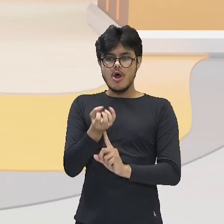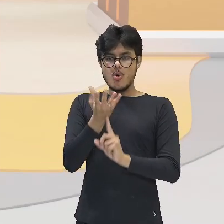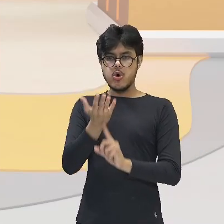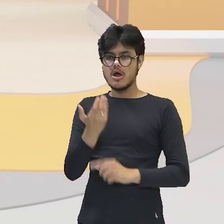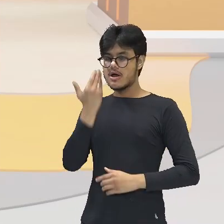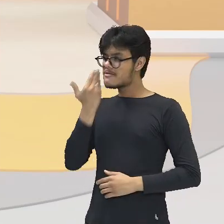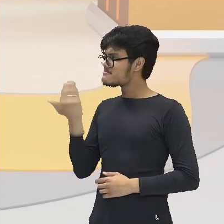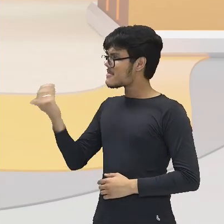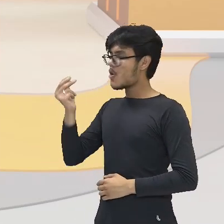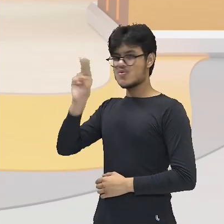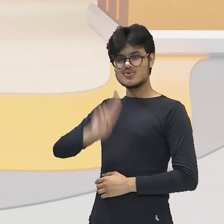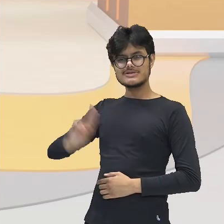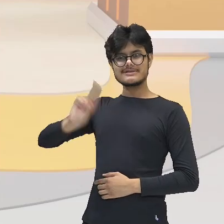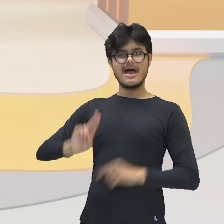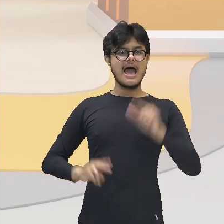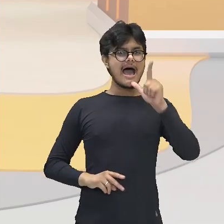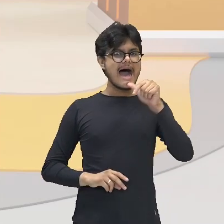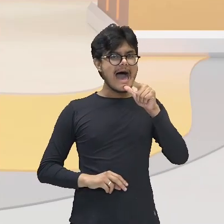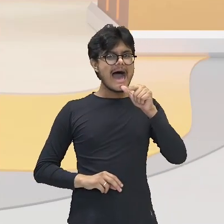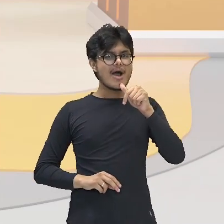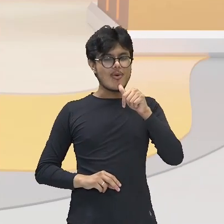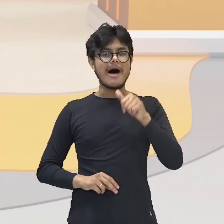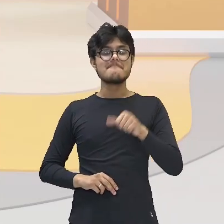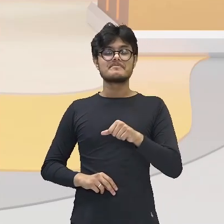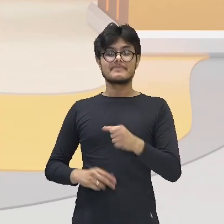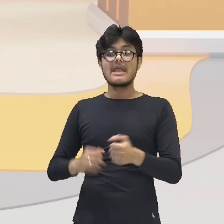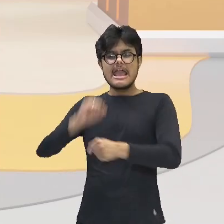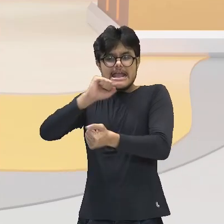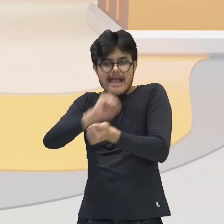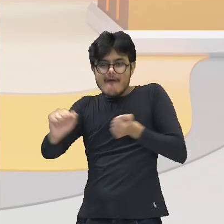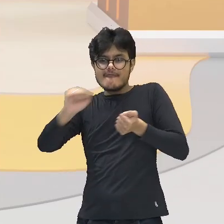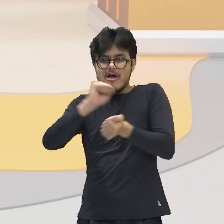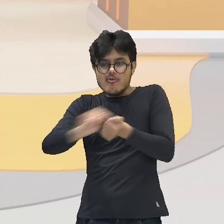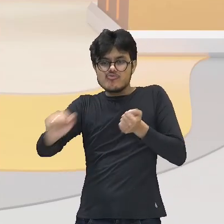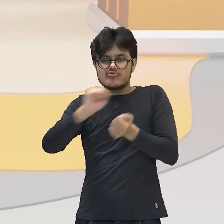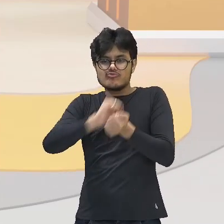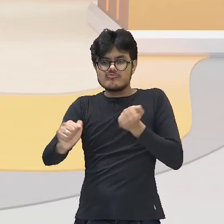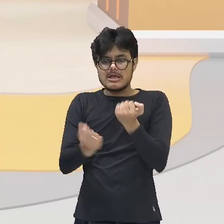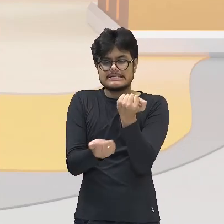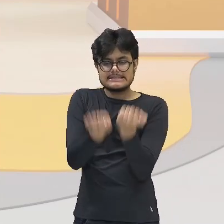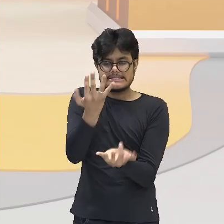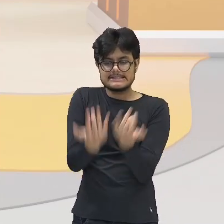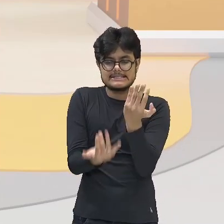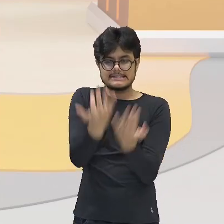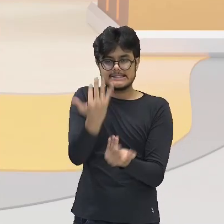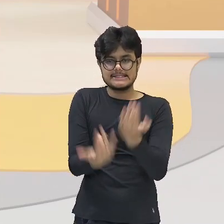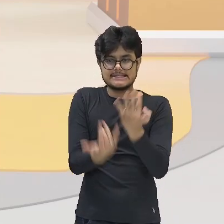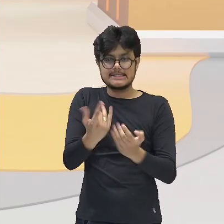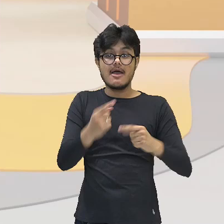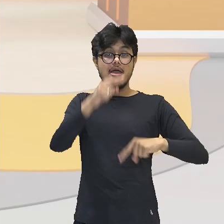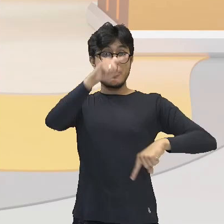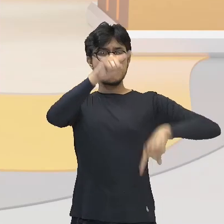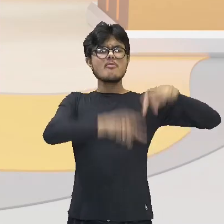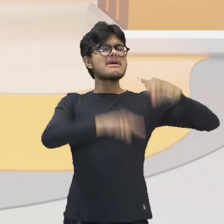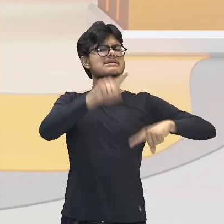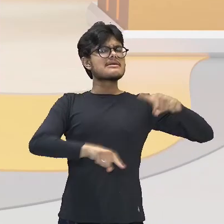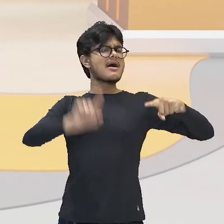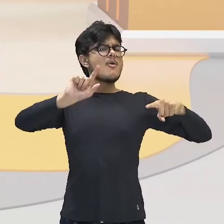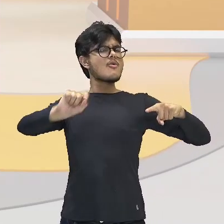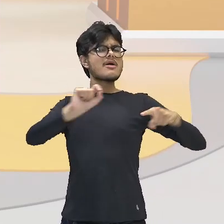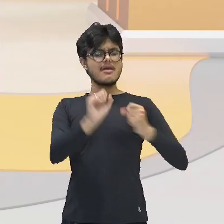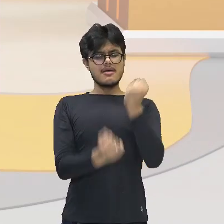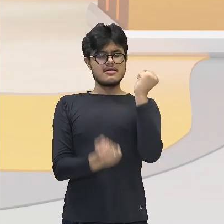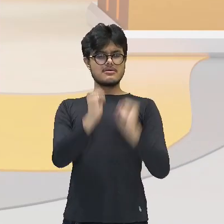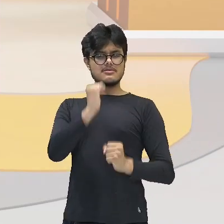utilizava a água e depois o carvão, a produção de mercadorias nas indústrias que estavam